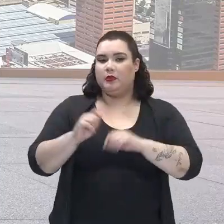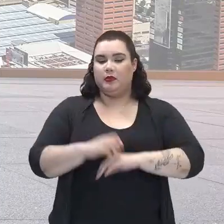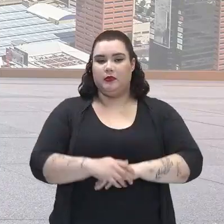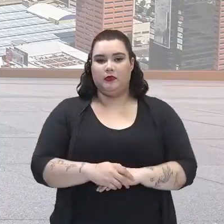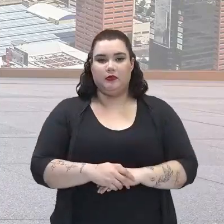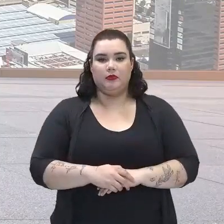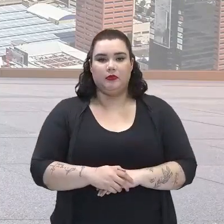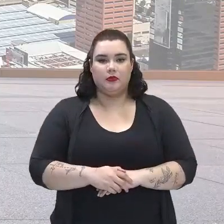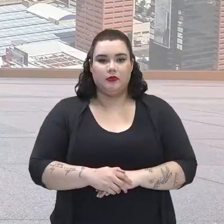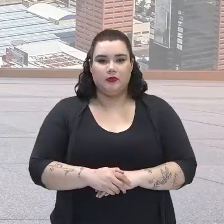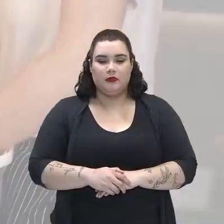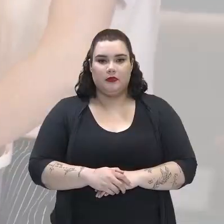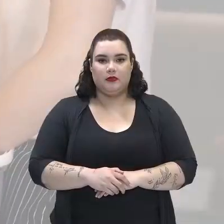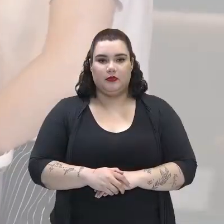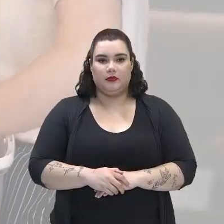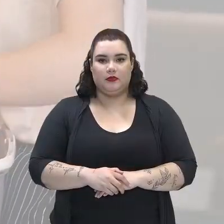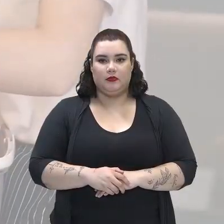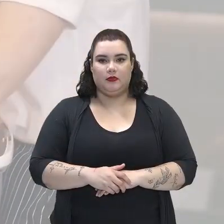contigo.